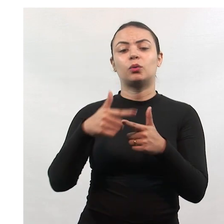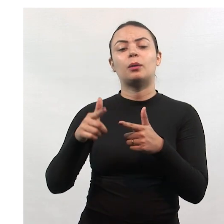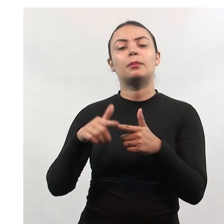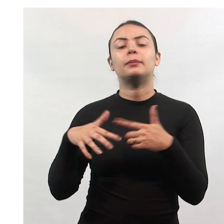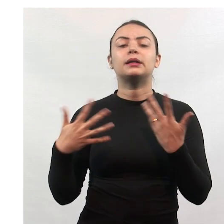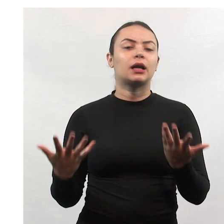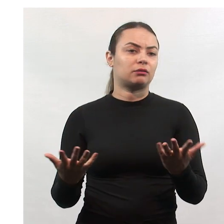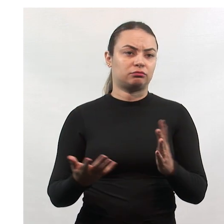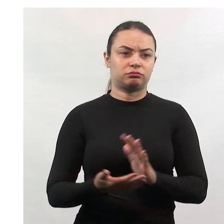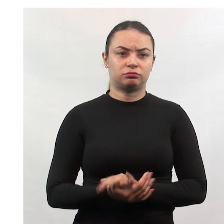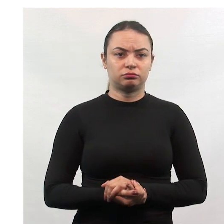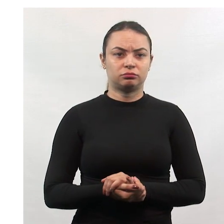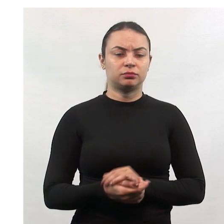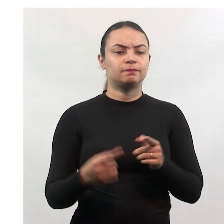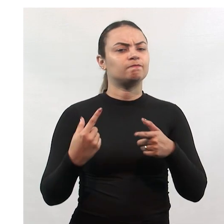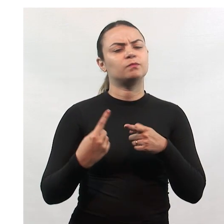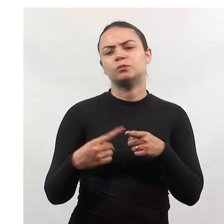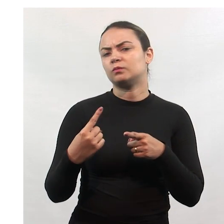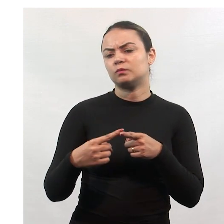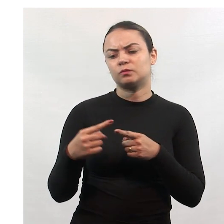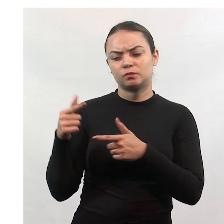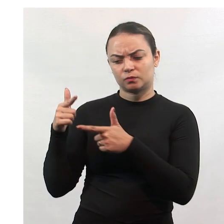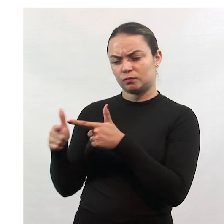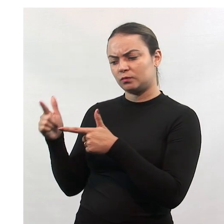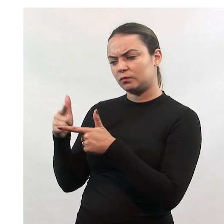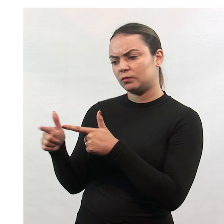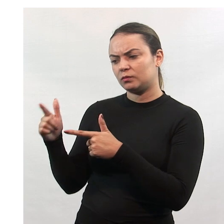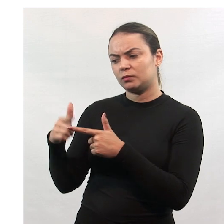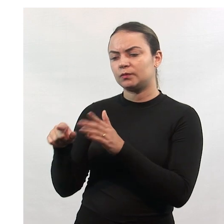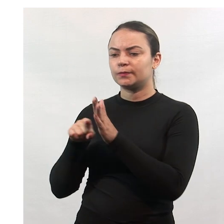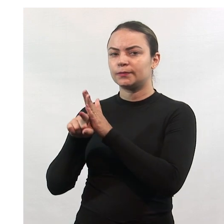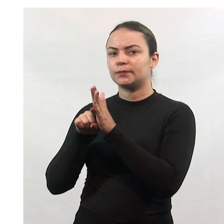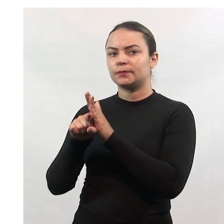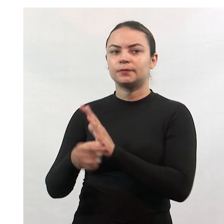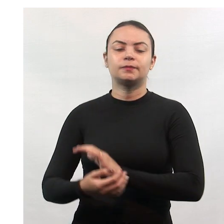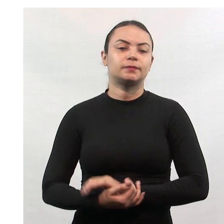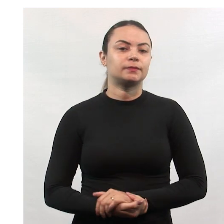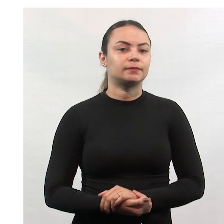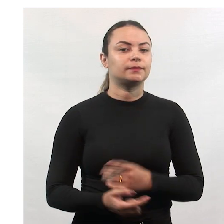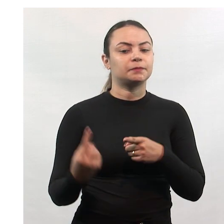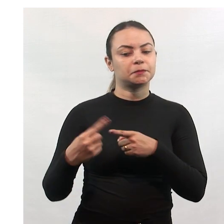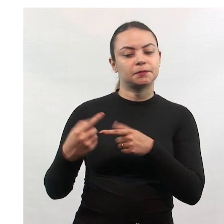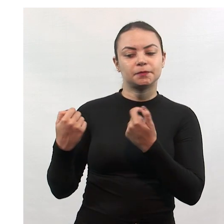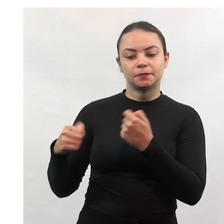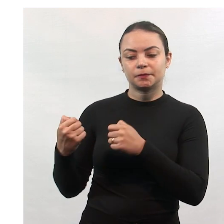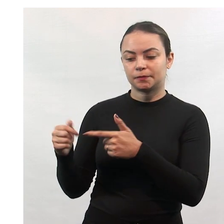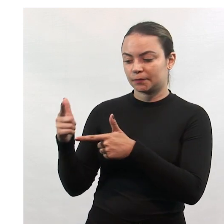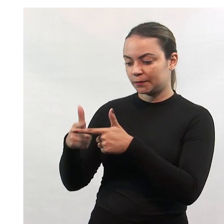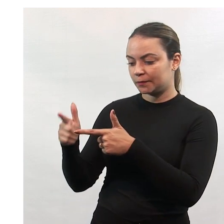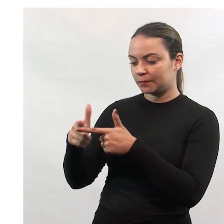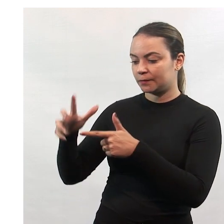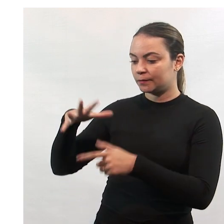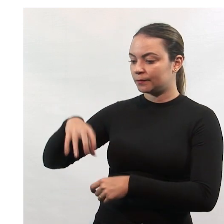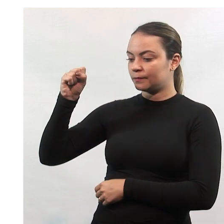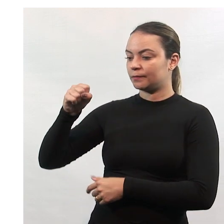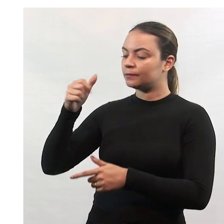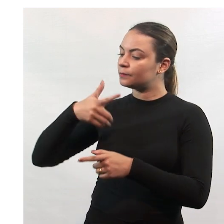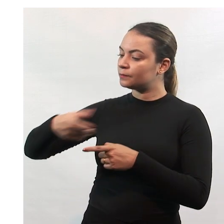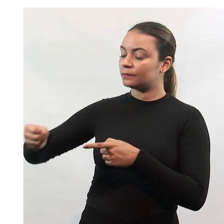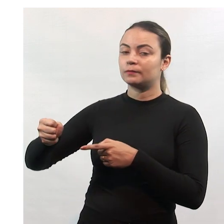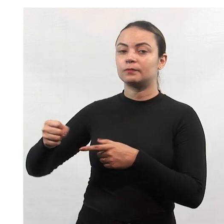pelo problema, tá? Por que isso pode ser um problema de pesquisa? Por que necessita ser